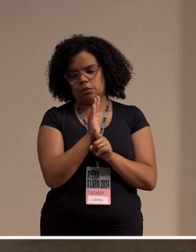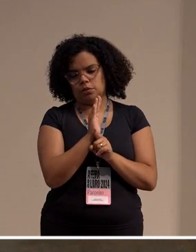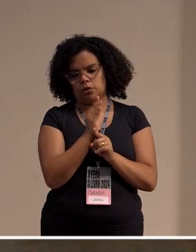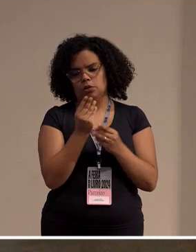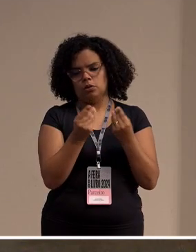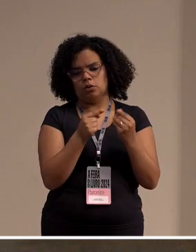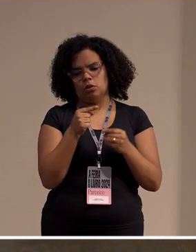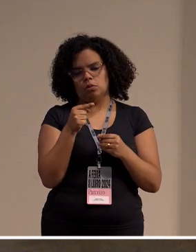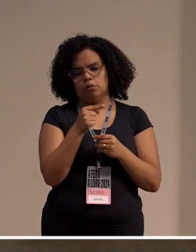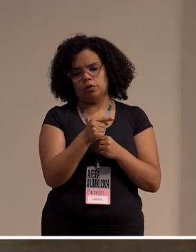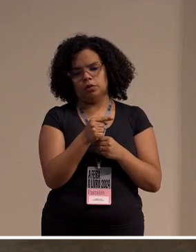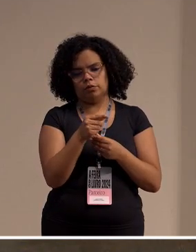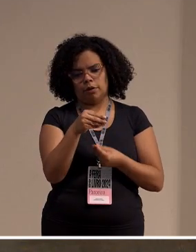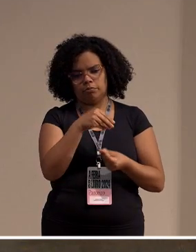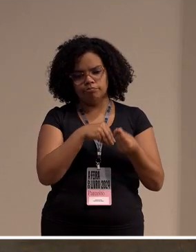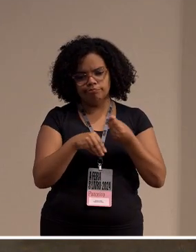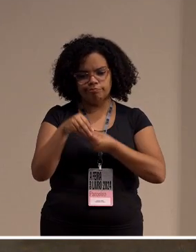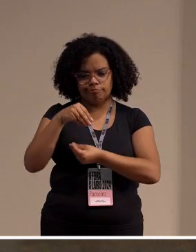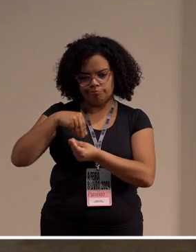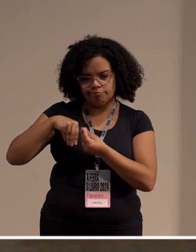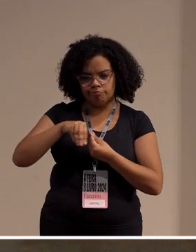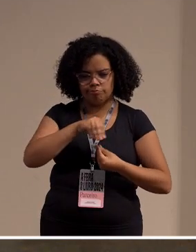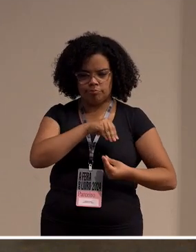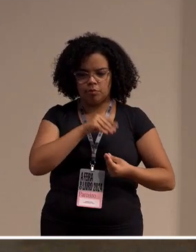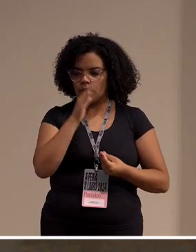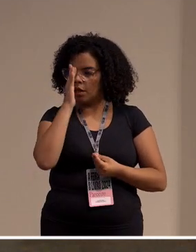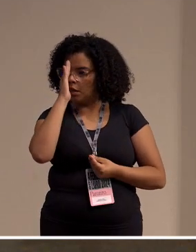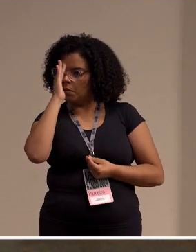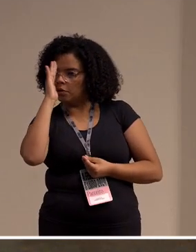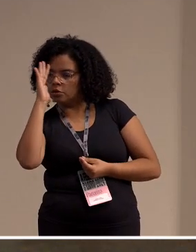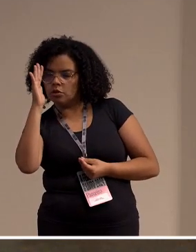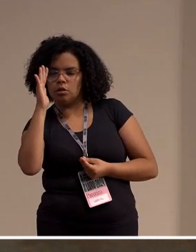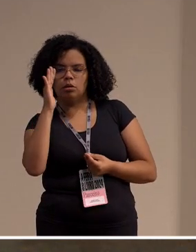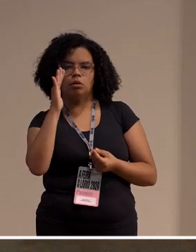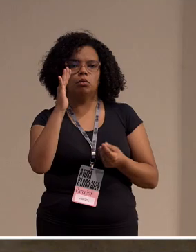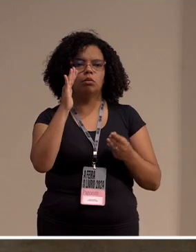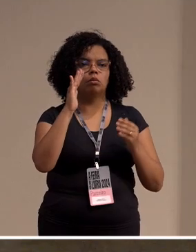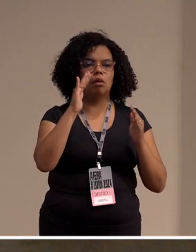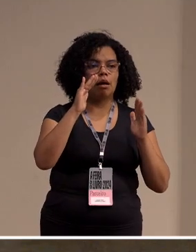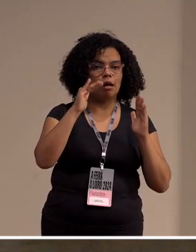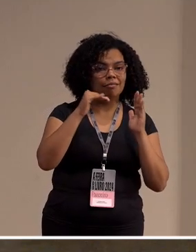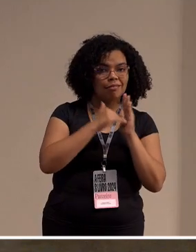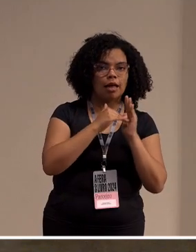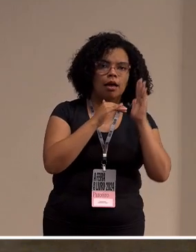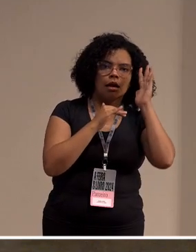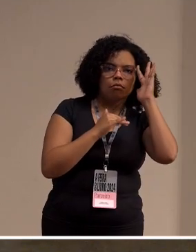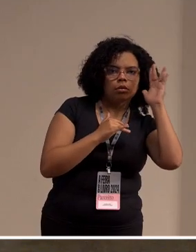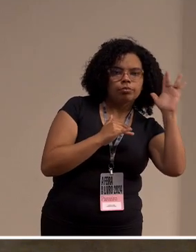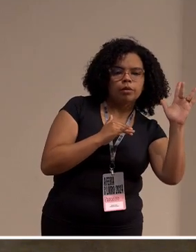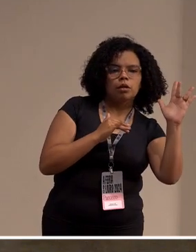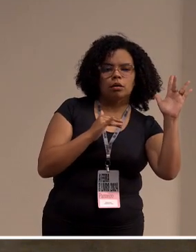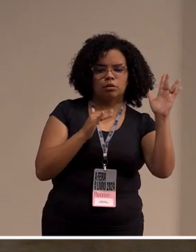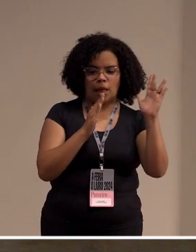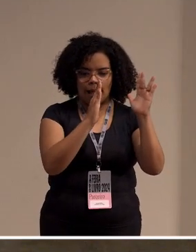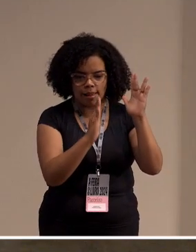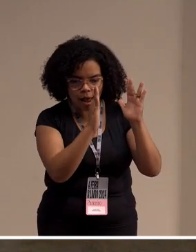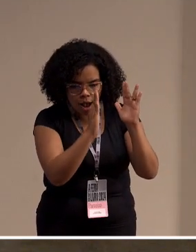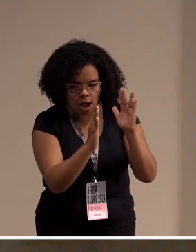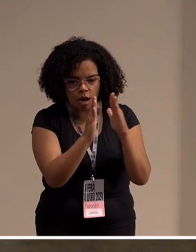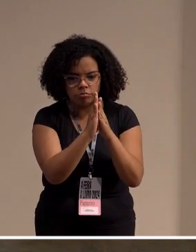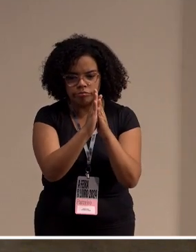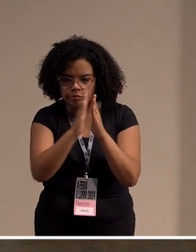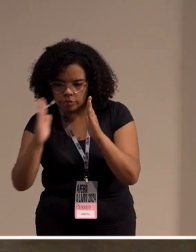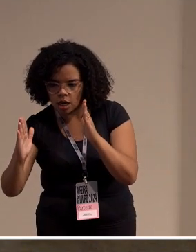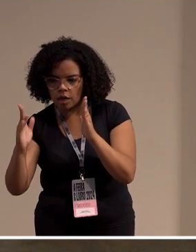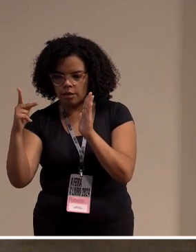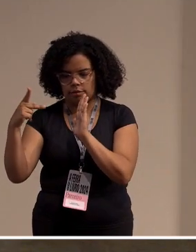vai mesclando a fantasia? Até que ponto é a fantasia, até que ponto é a realidade, né,